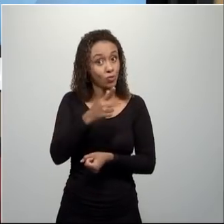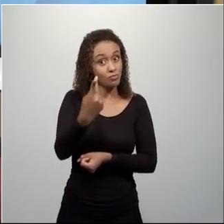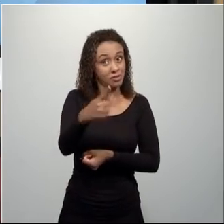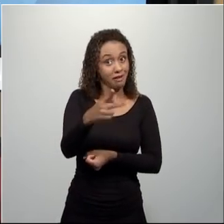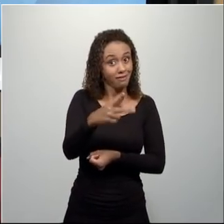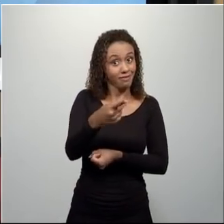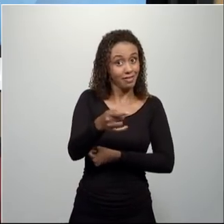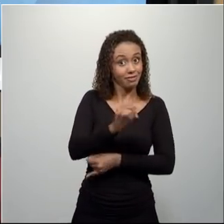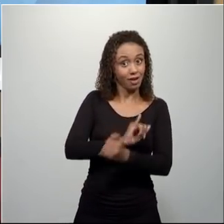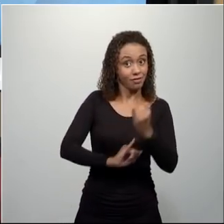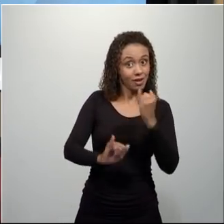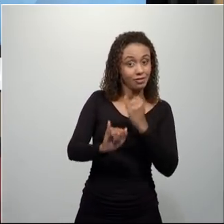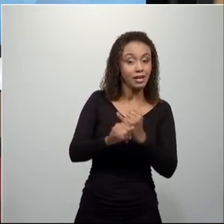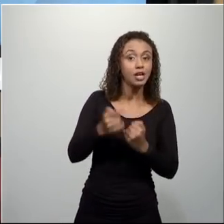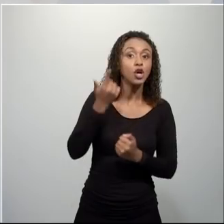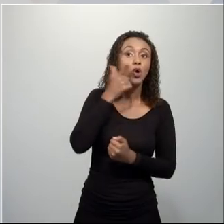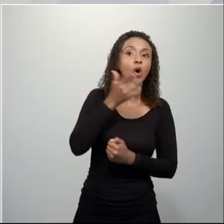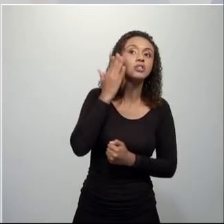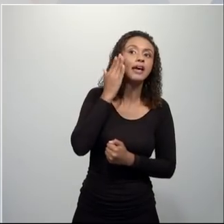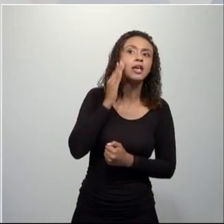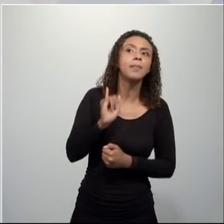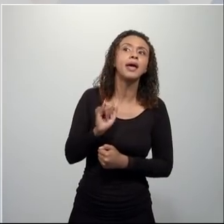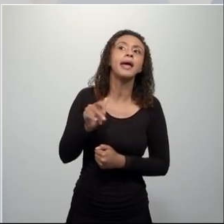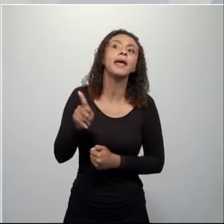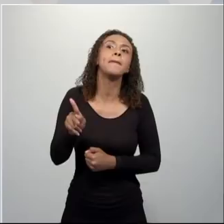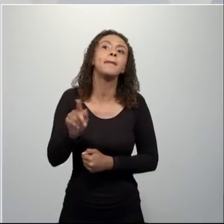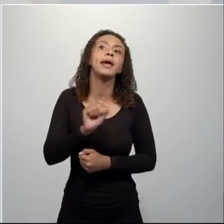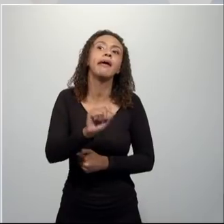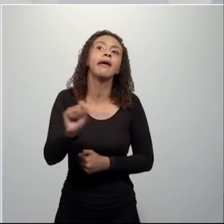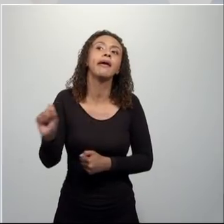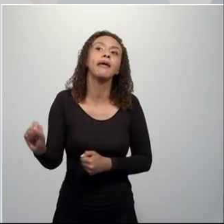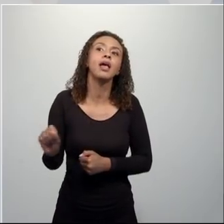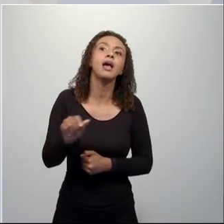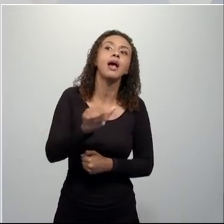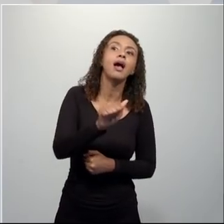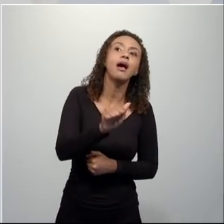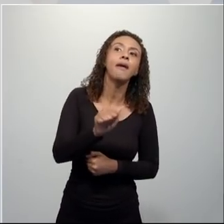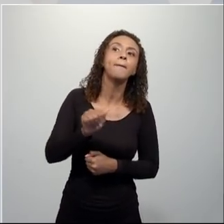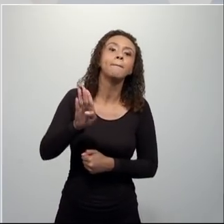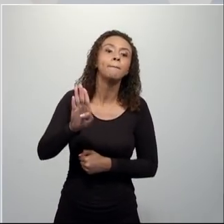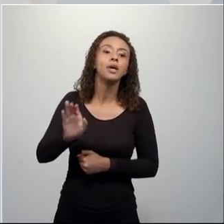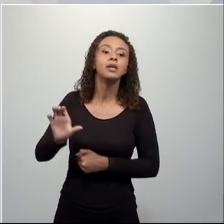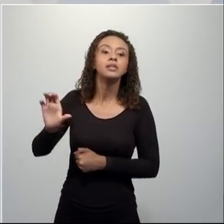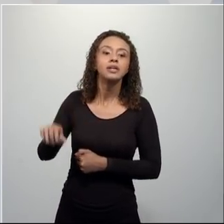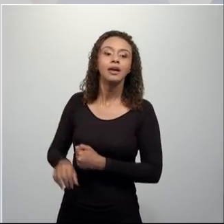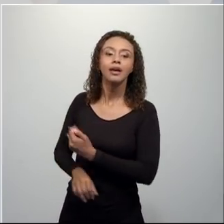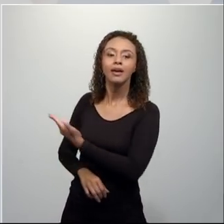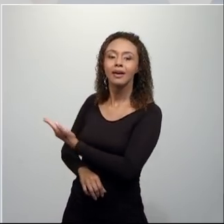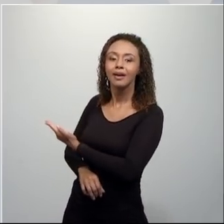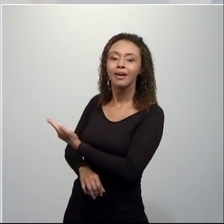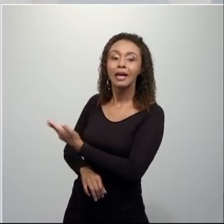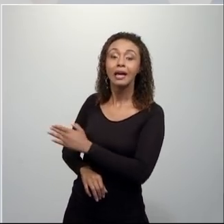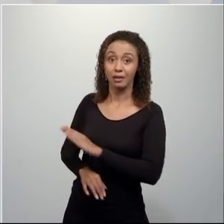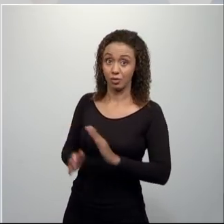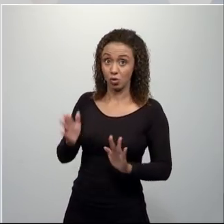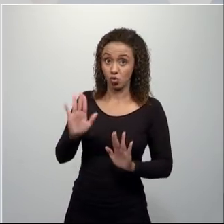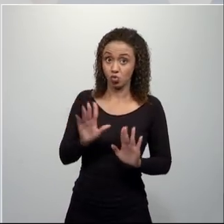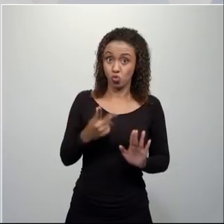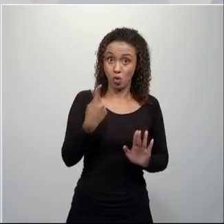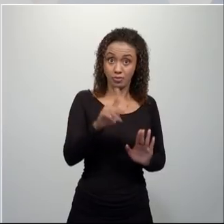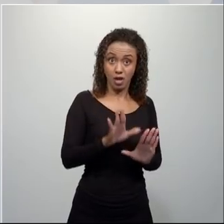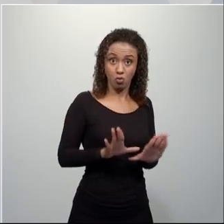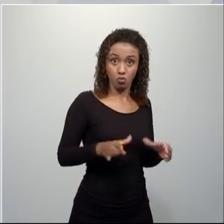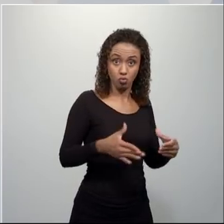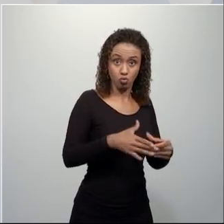consegue ver os endereços ip dos nós a b e c a partir do seu circuito e não consegue ver do d